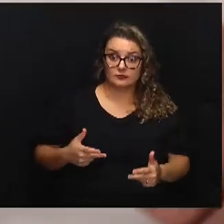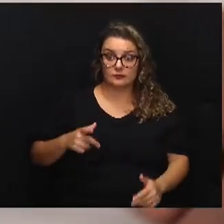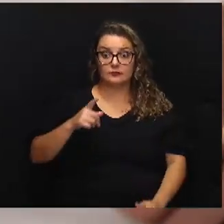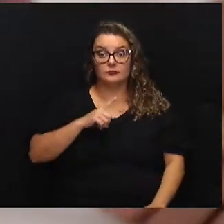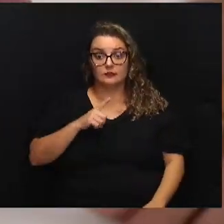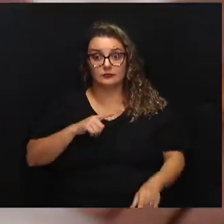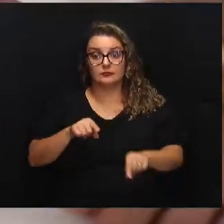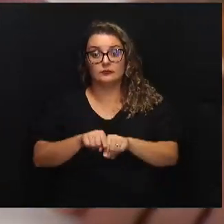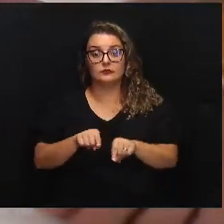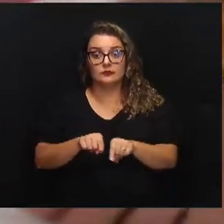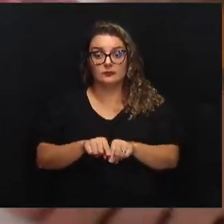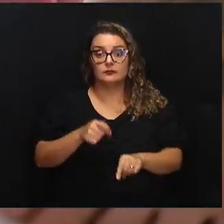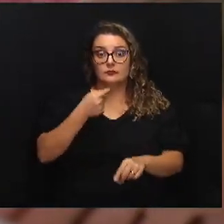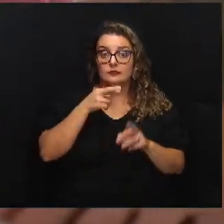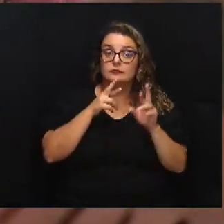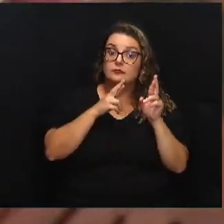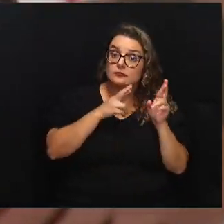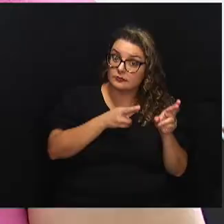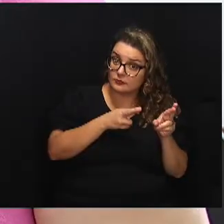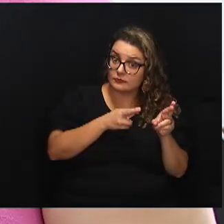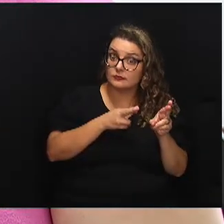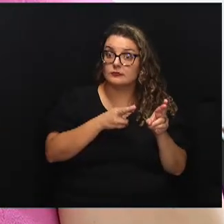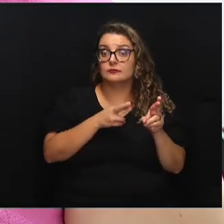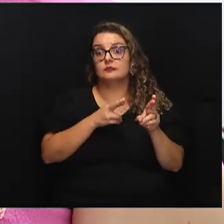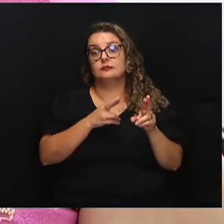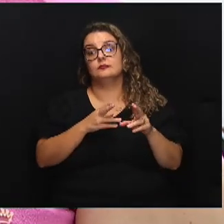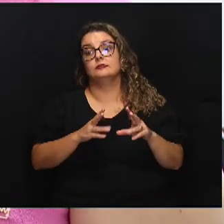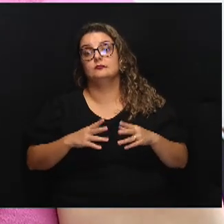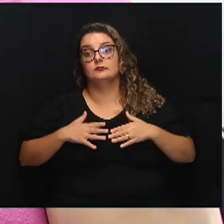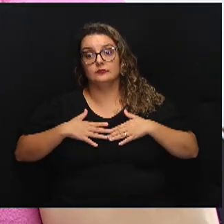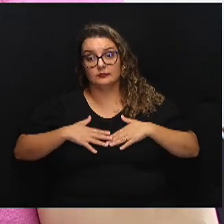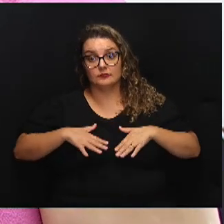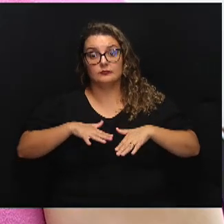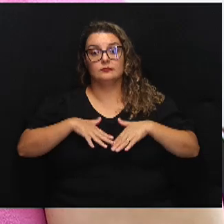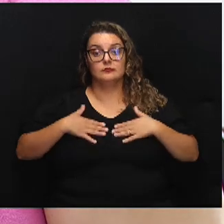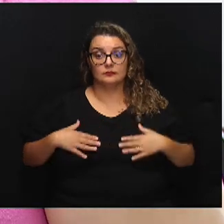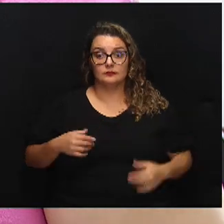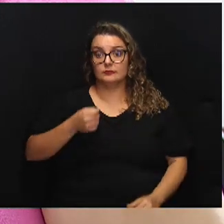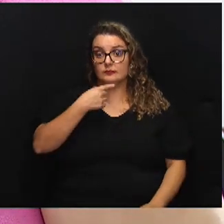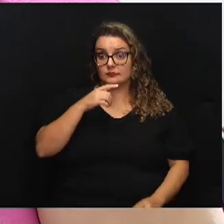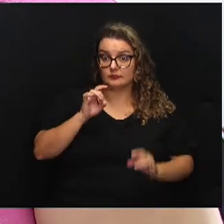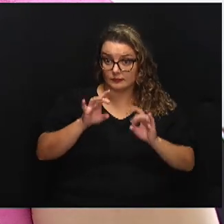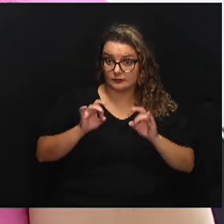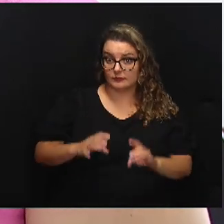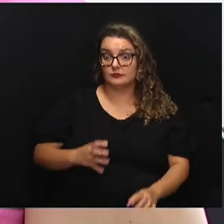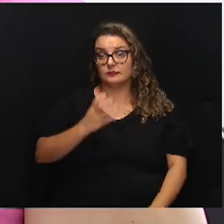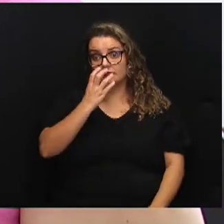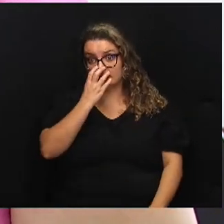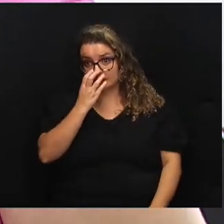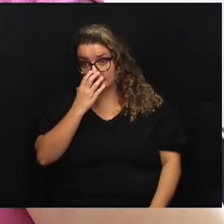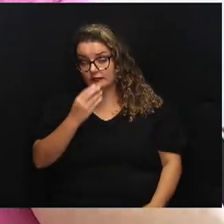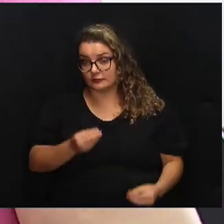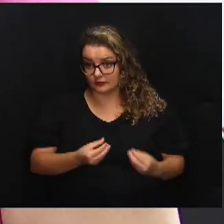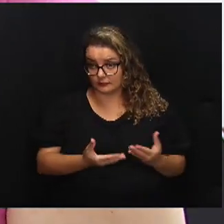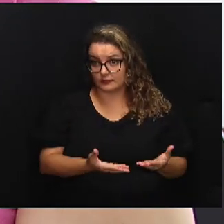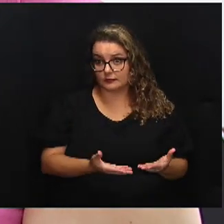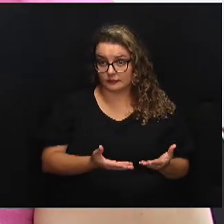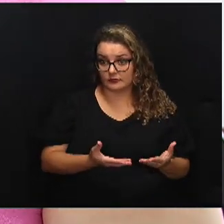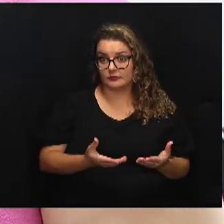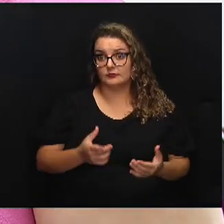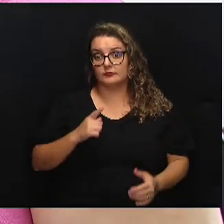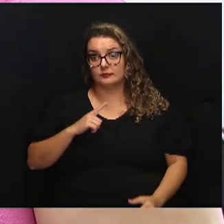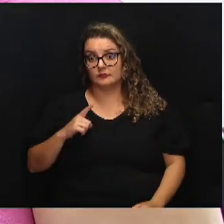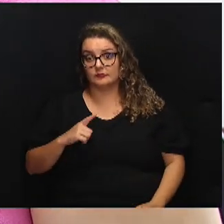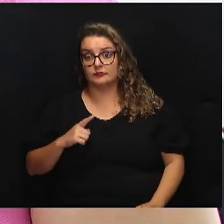um remedinho para o animal dormir, para ele relaxar à noite, né? Então, existem medicamentos próprios para a gente dar para o animal, para ele tentar ver se ele